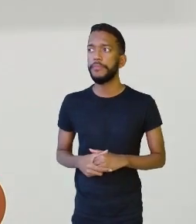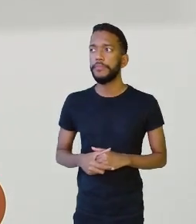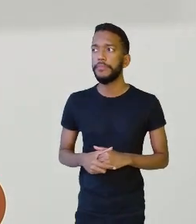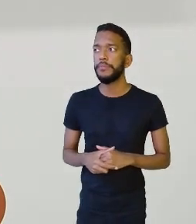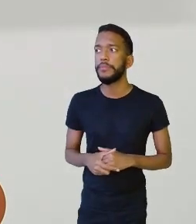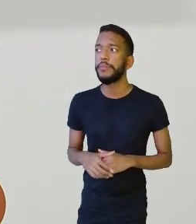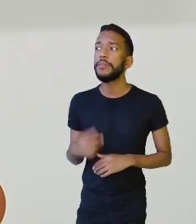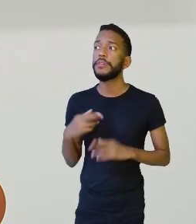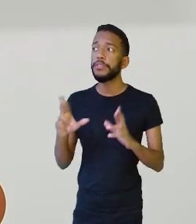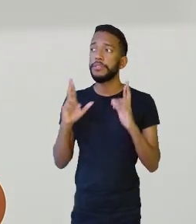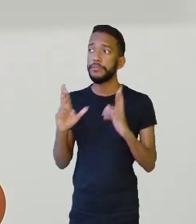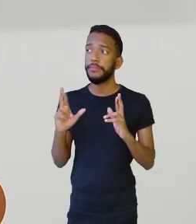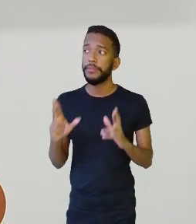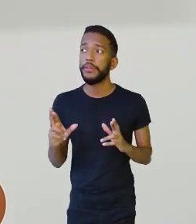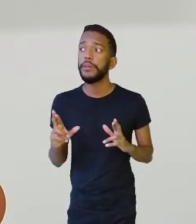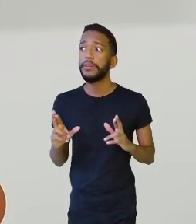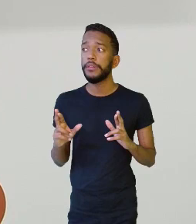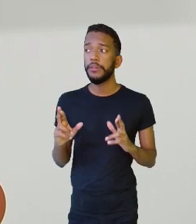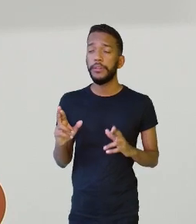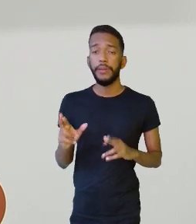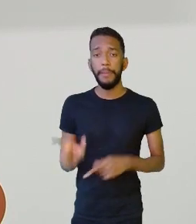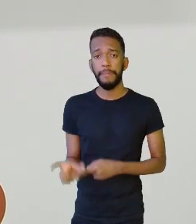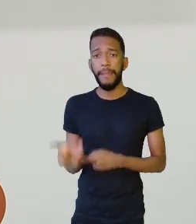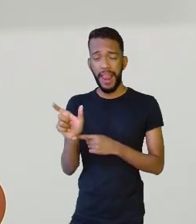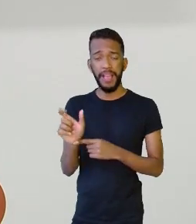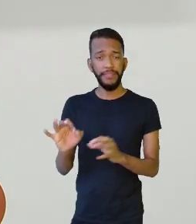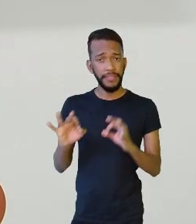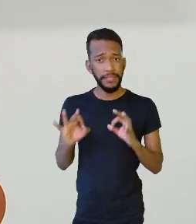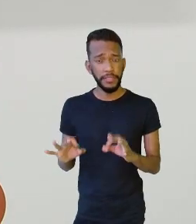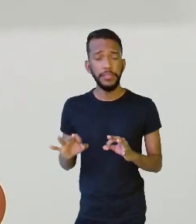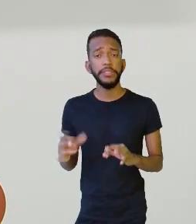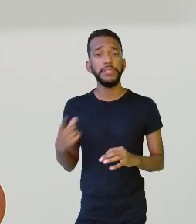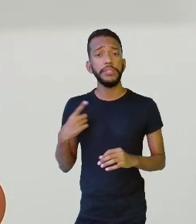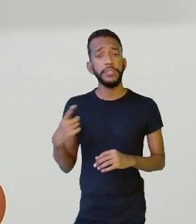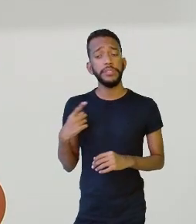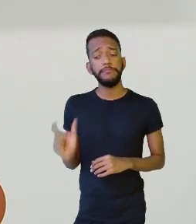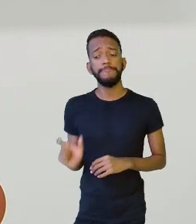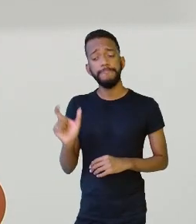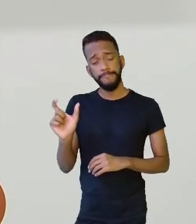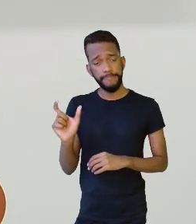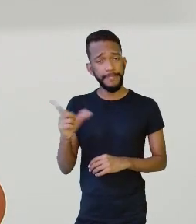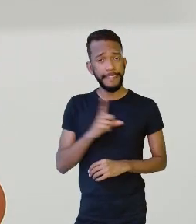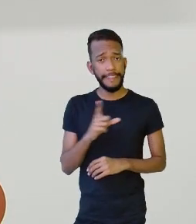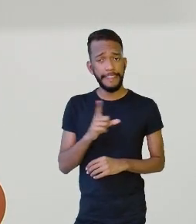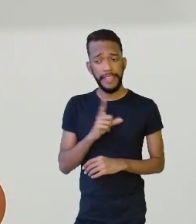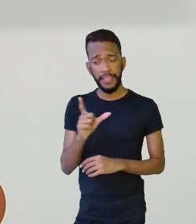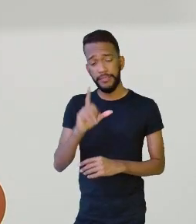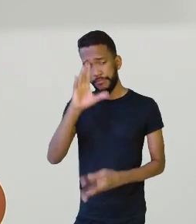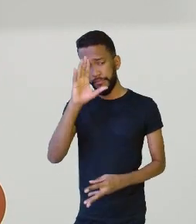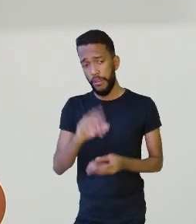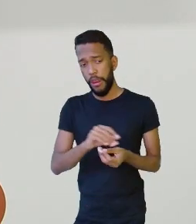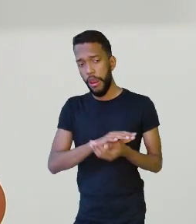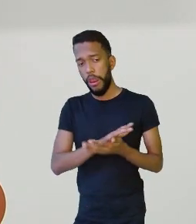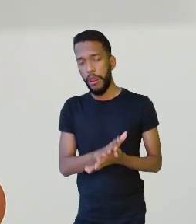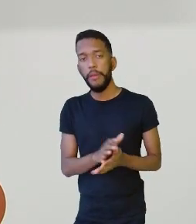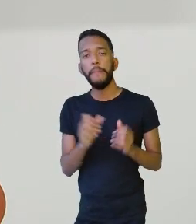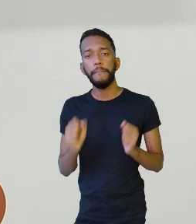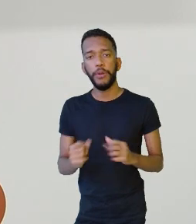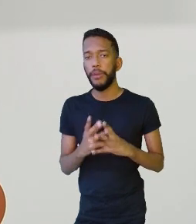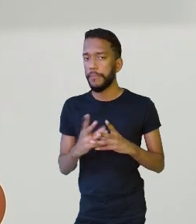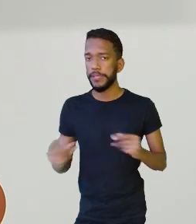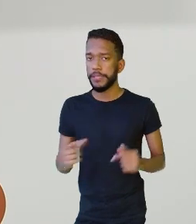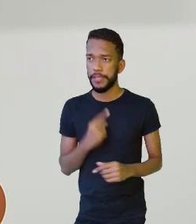espera realmente que essa palavra, essa expressão, essa atitude de preconceito possa desaparecer de